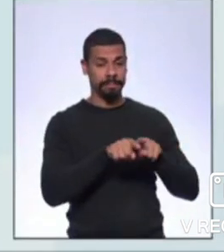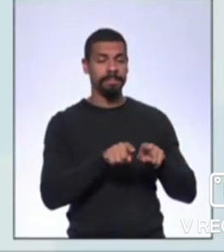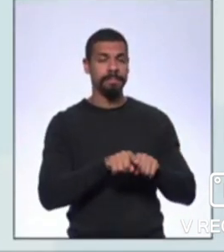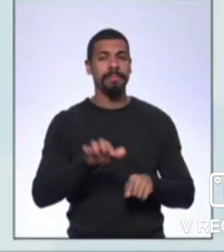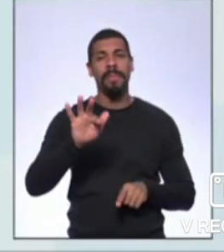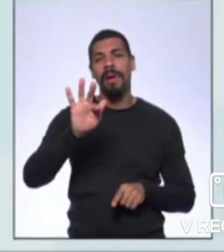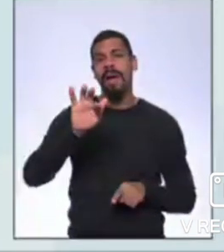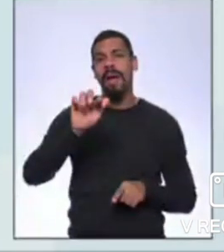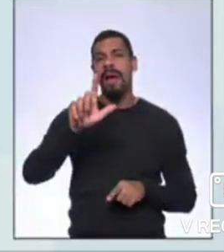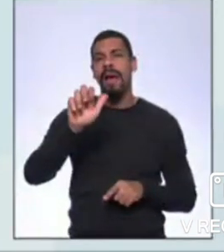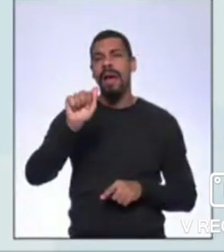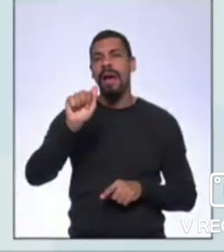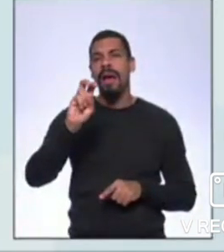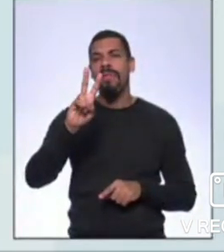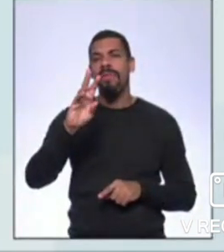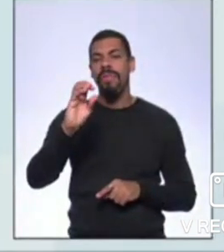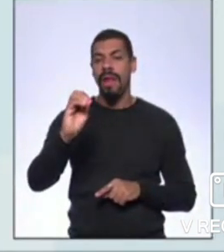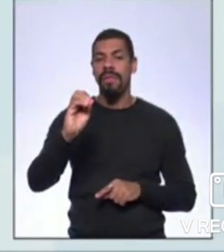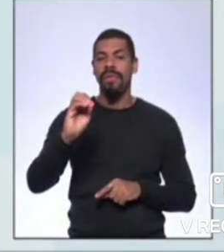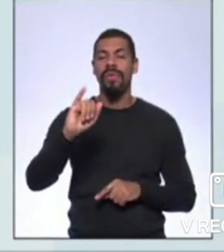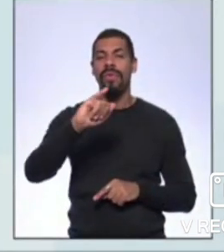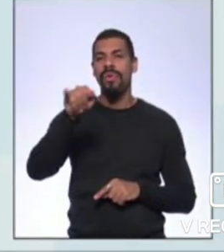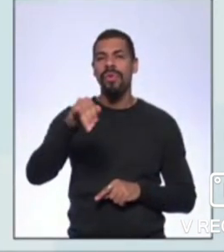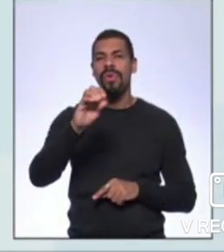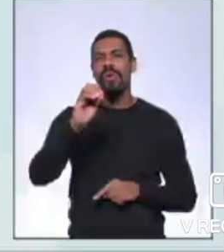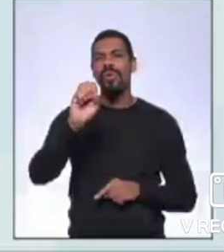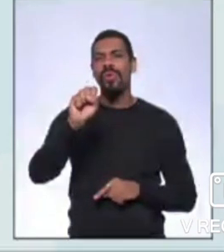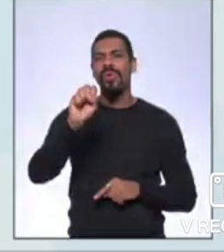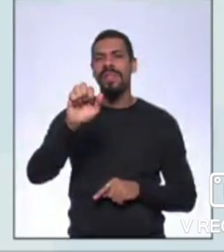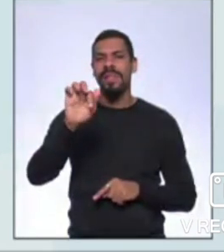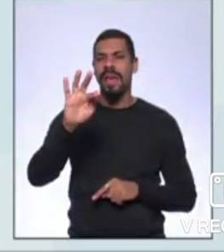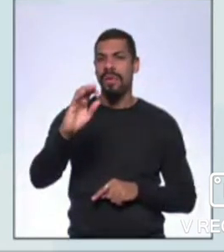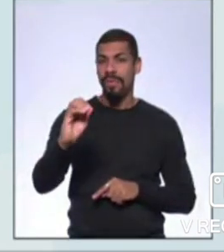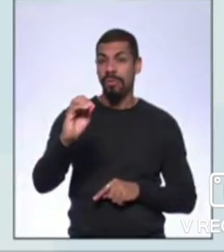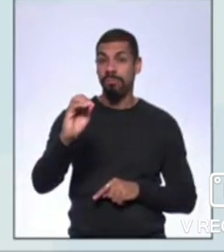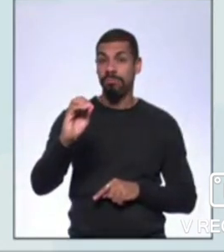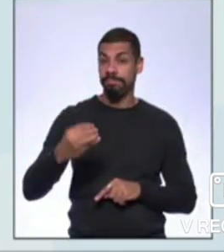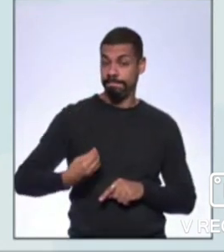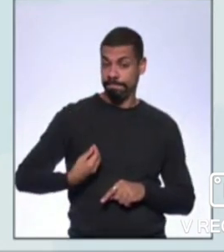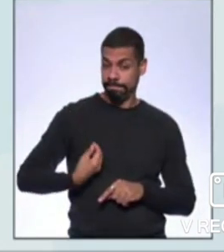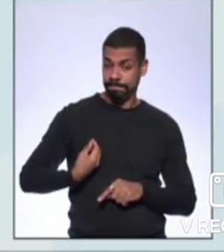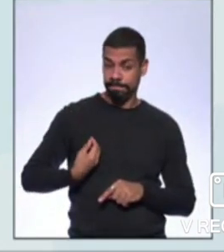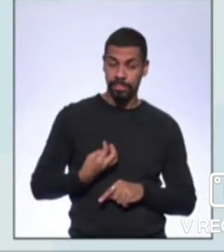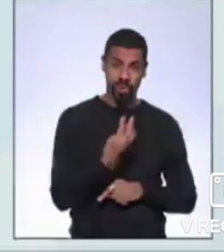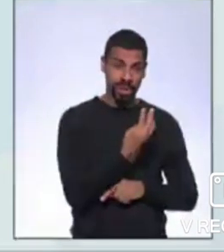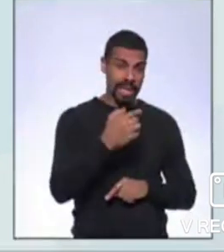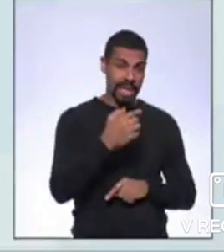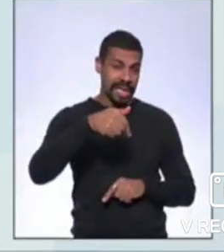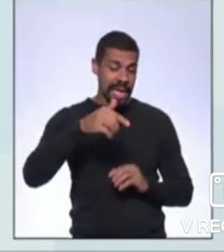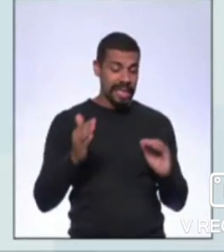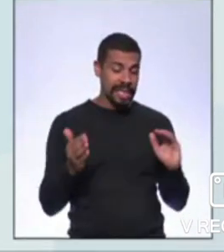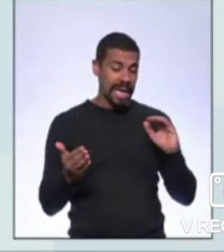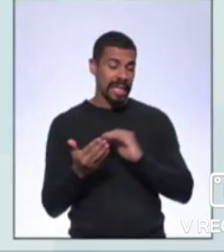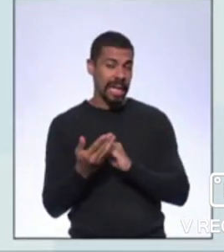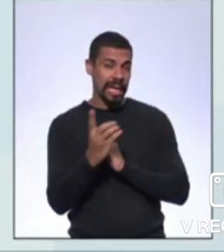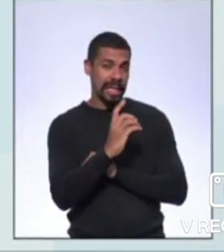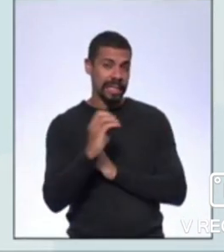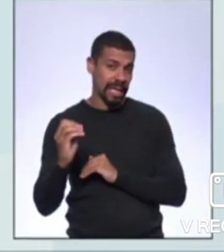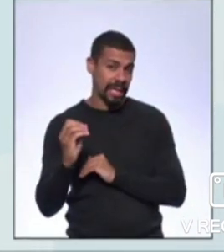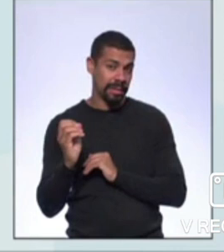historiador. Que viveu entre 37 e 100 depois de Cristo, e ele testemunhou a invasão de Jerusalém